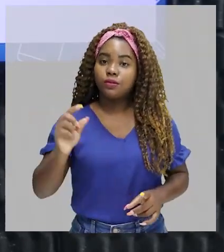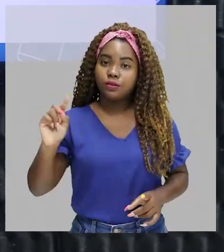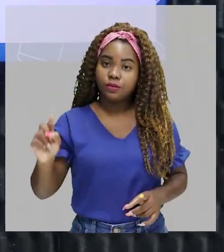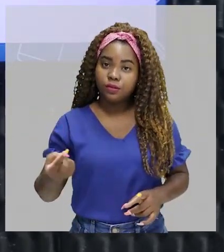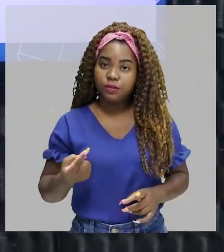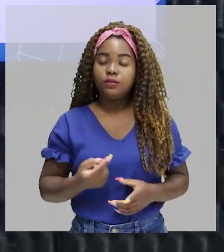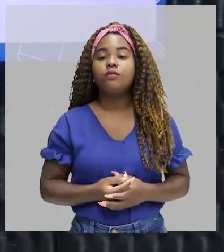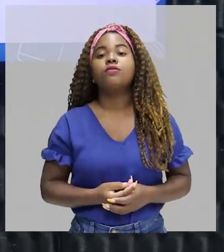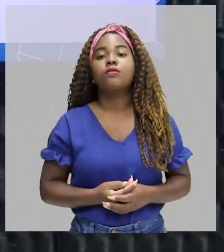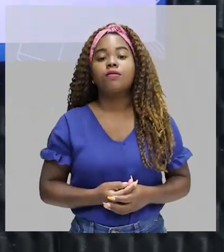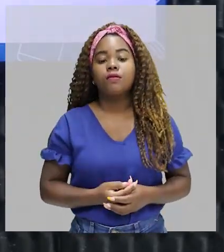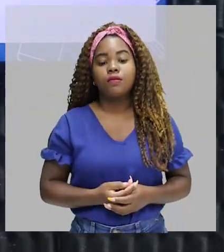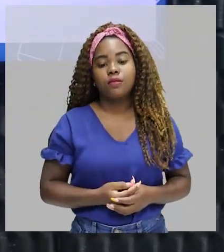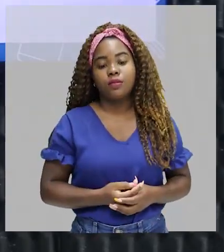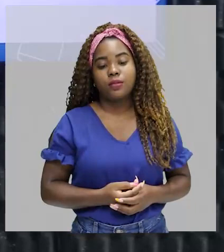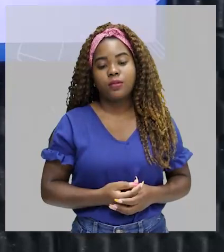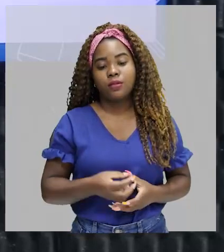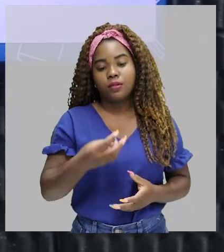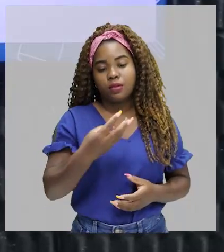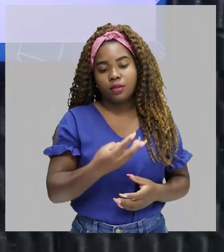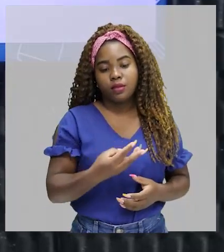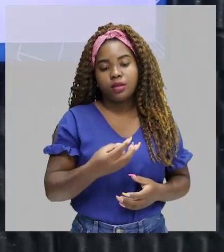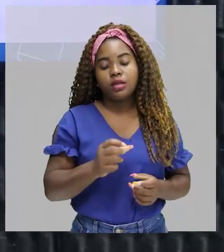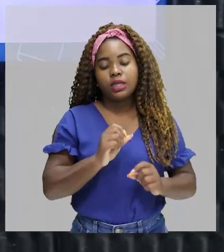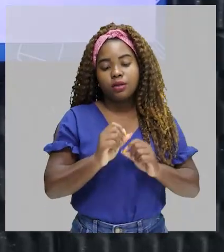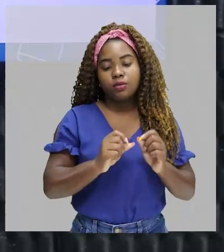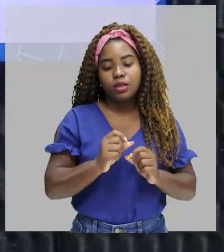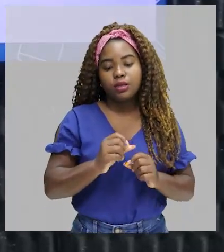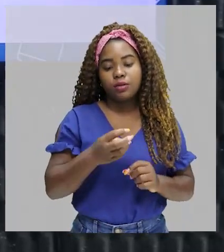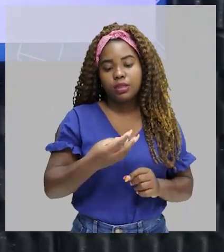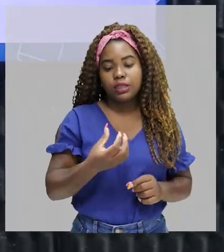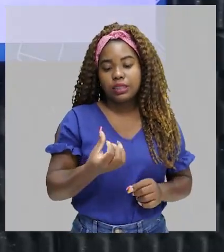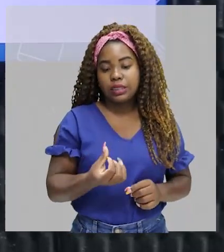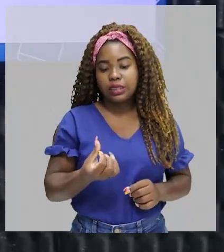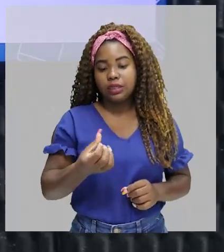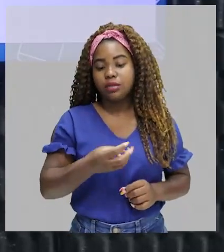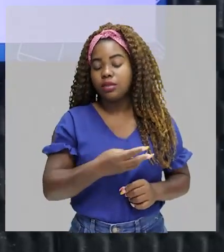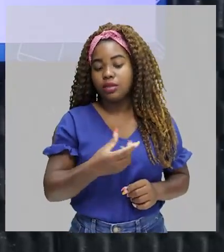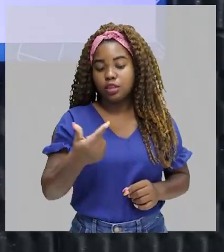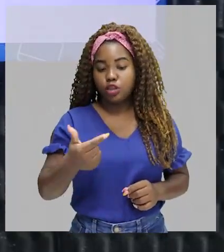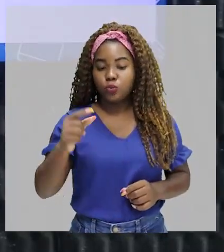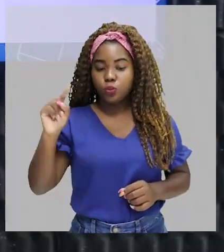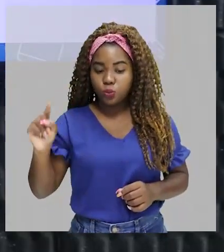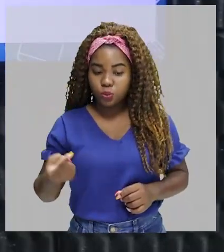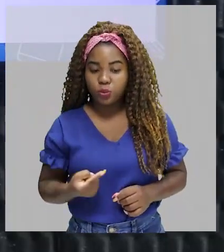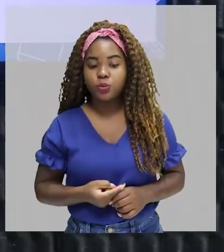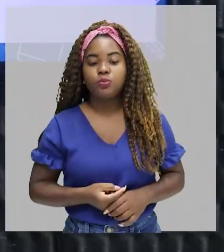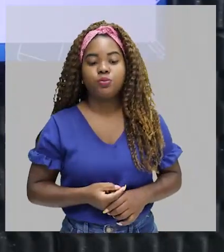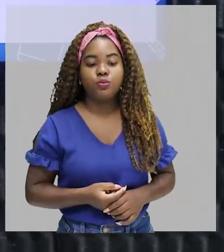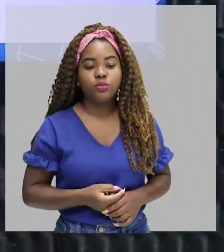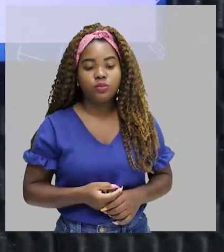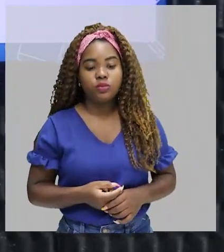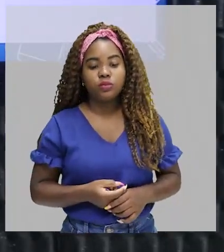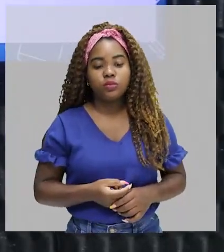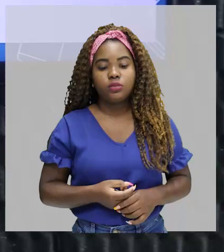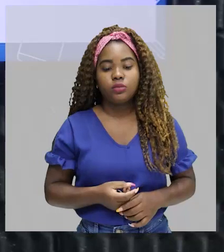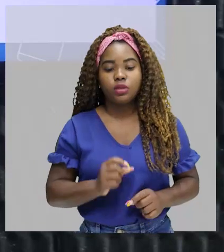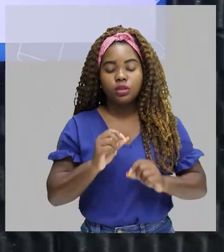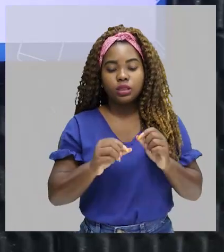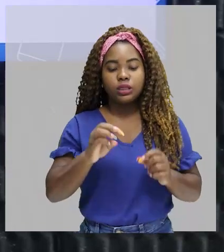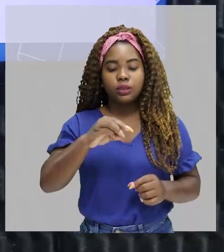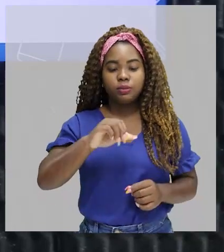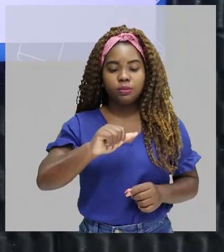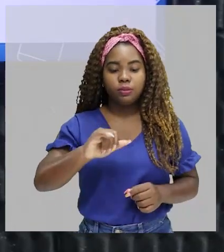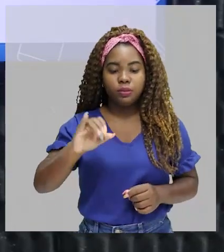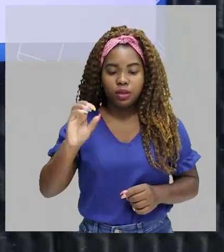6 mil, que nós acabamos de calcular. Logo, 26 mil mais 6 mil dá 32 mil. No próximo mês, que é o